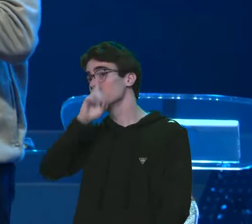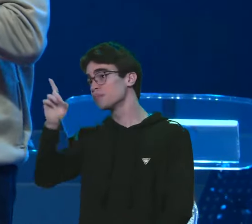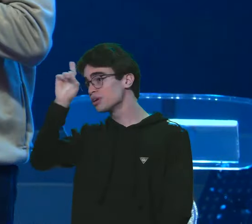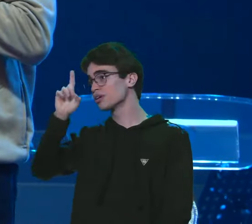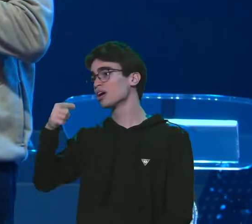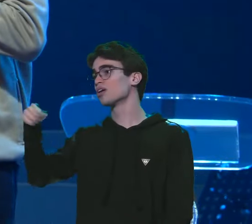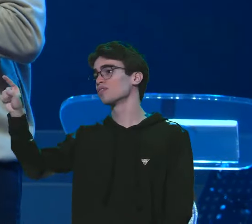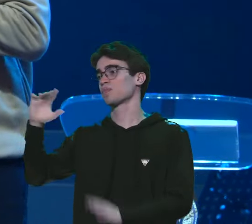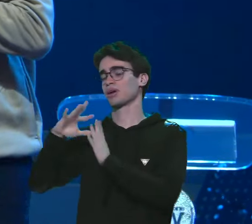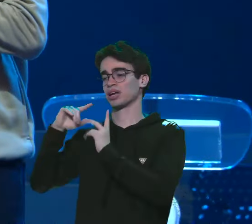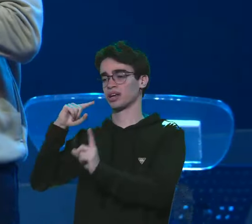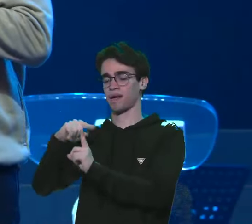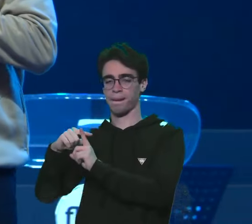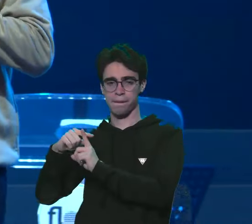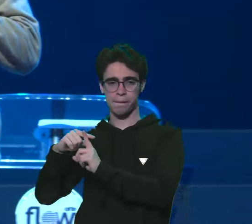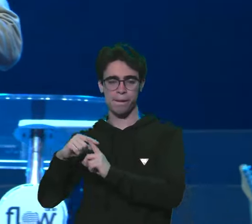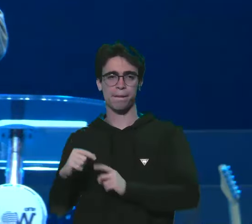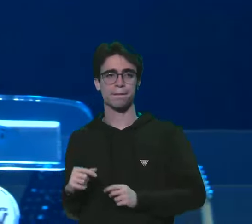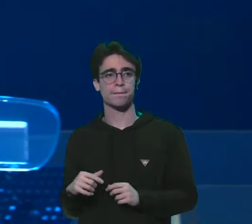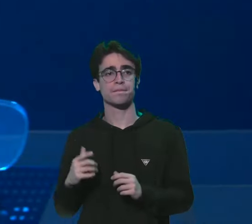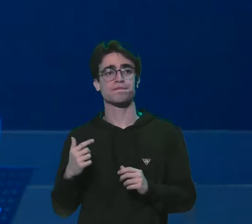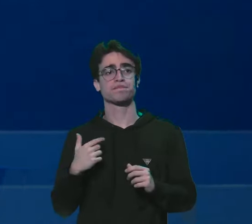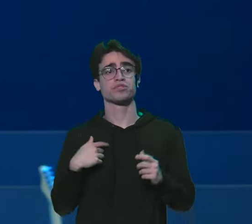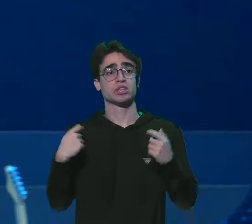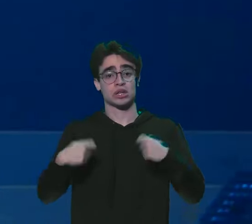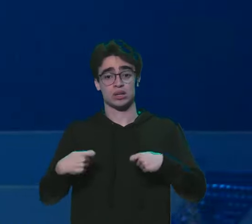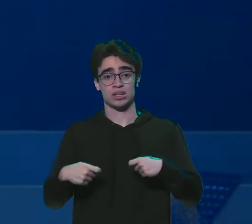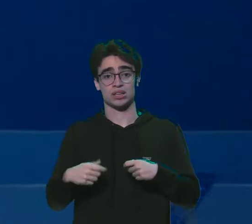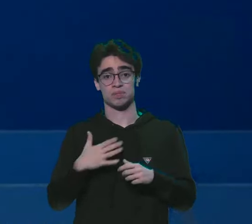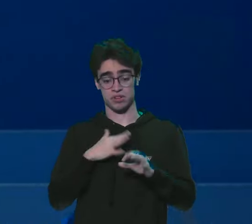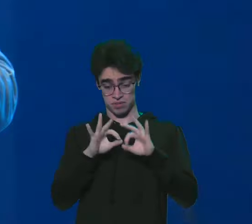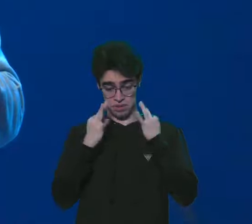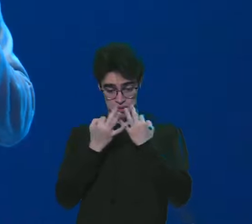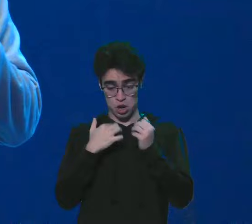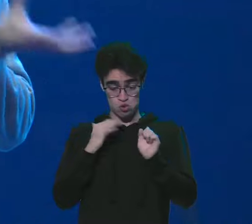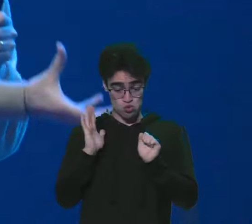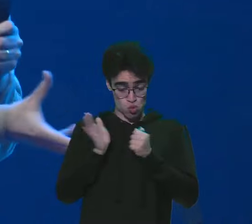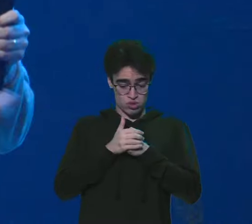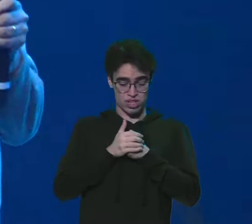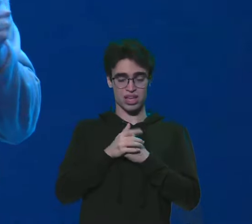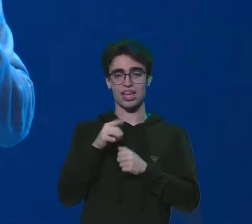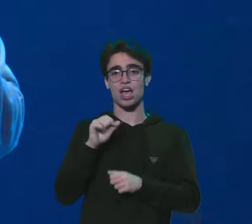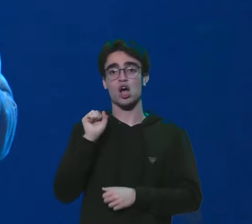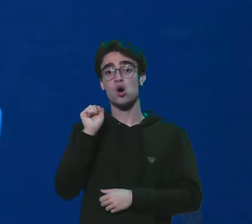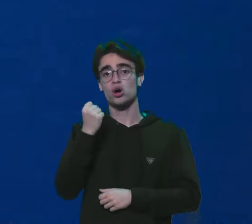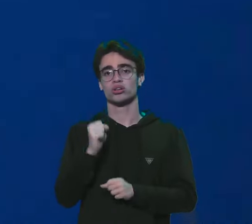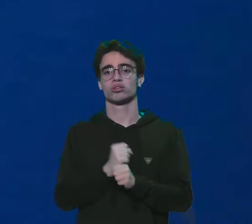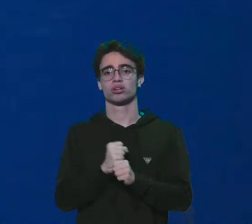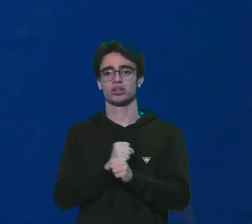igreja. E eu tive que esconder da minha família que eu era cristão durante 8 anos.